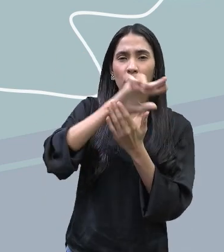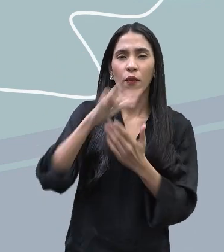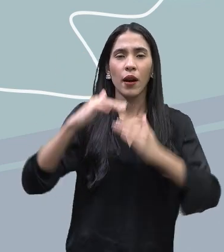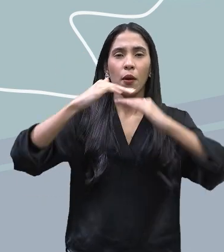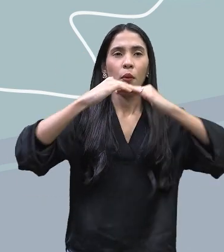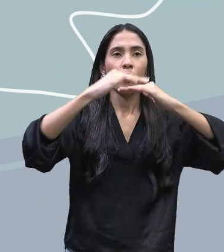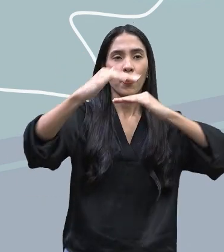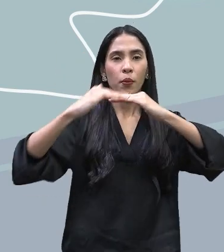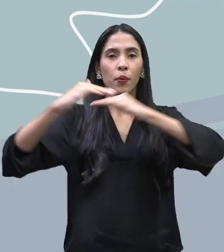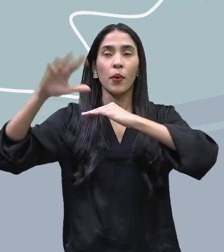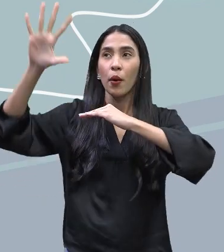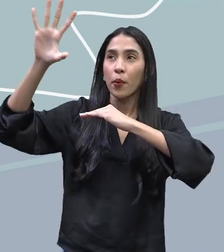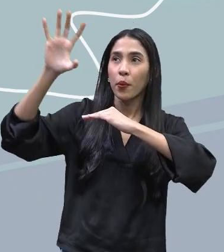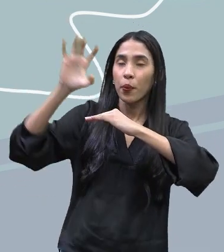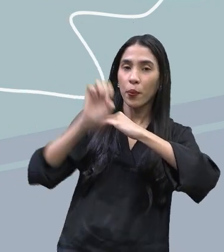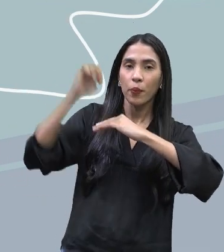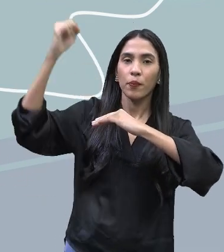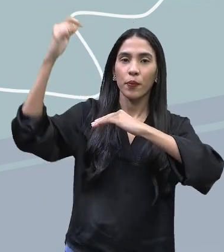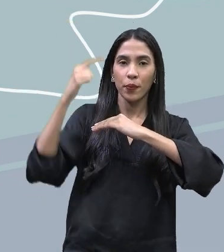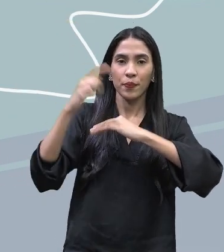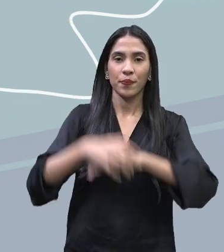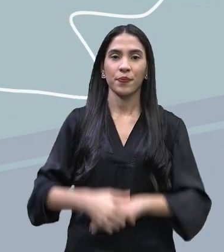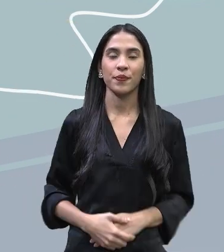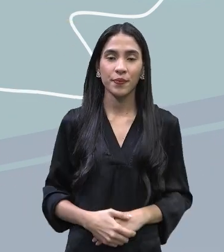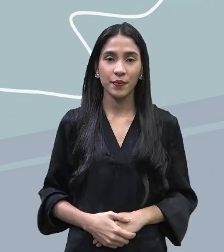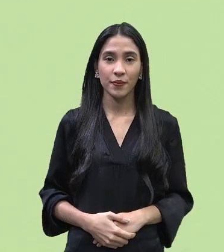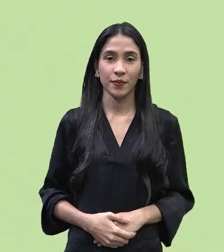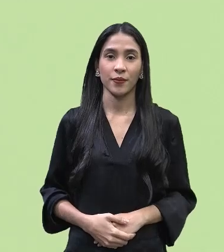que captam a energia do Sol.